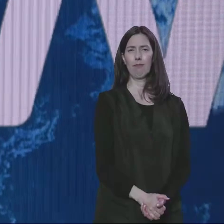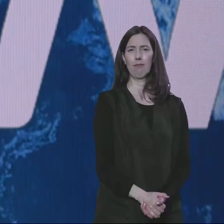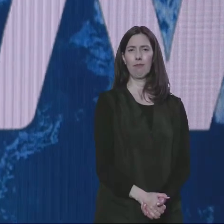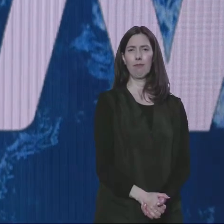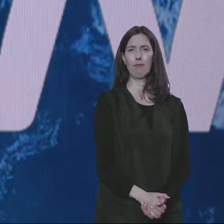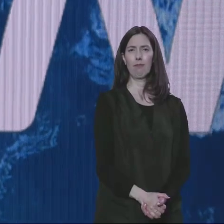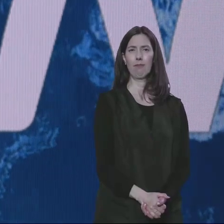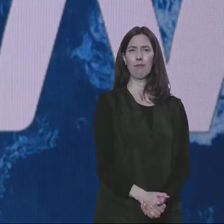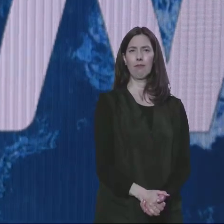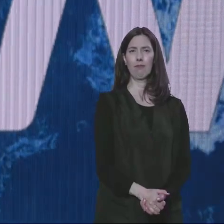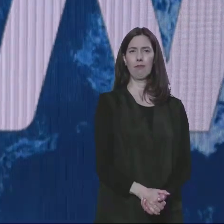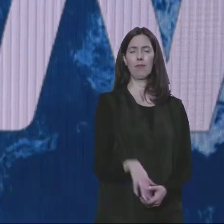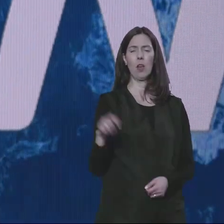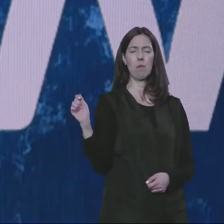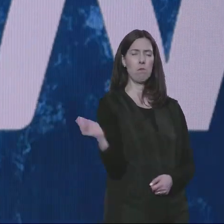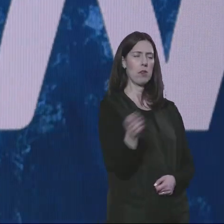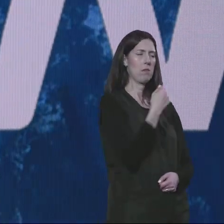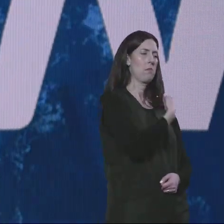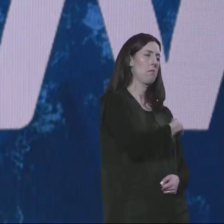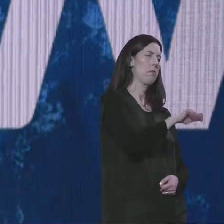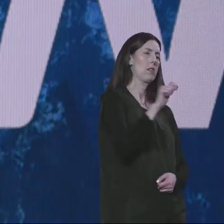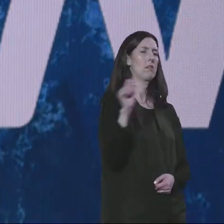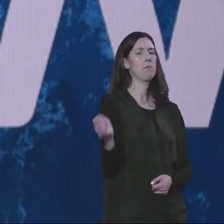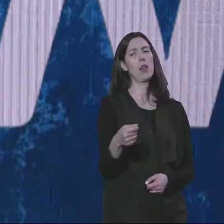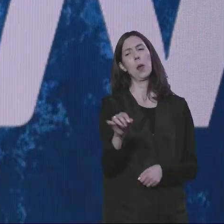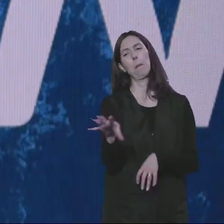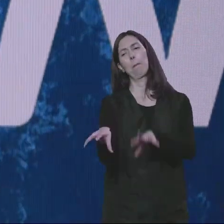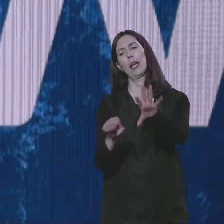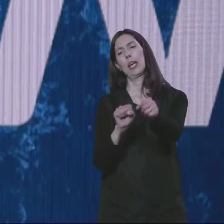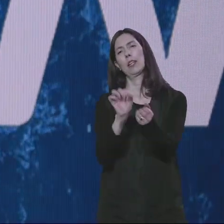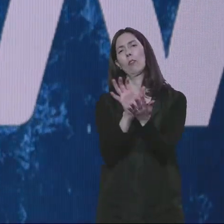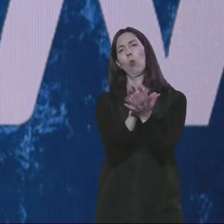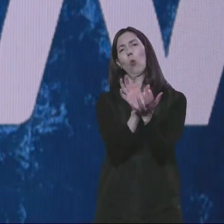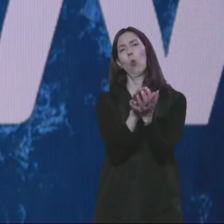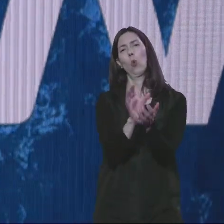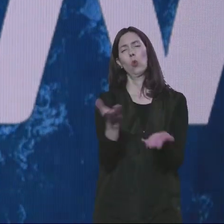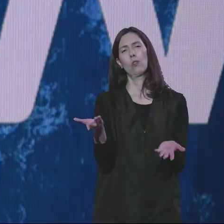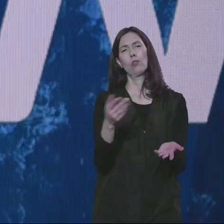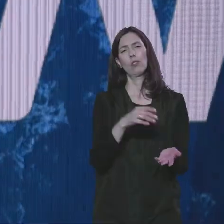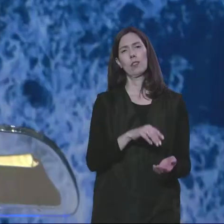jogando um esporte que você gosta e colecionando conchas da praia.